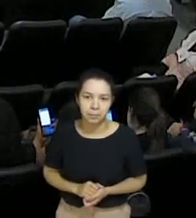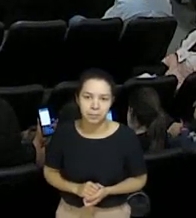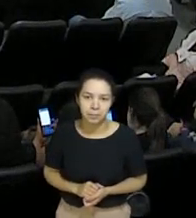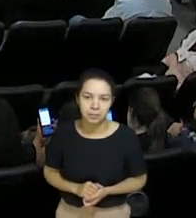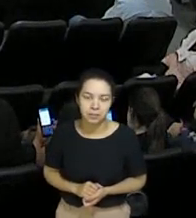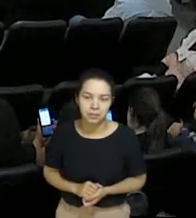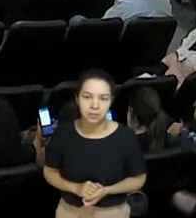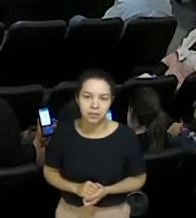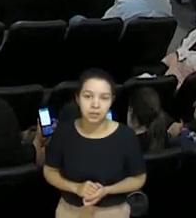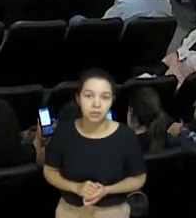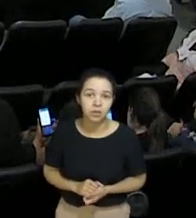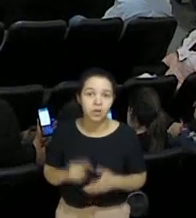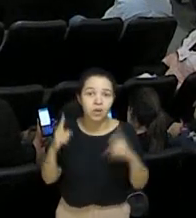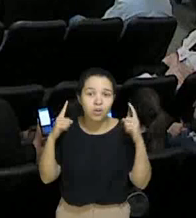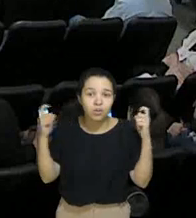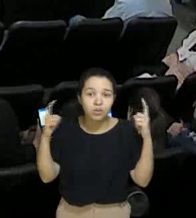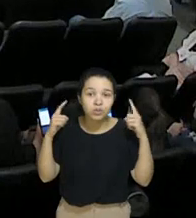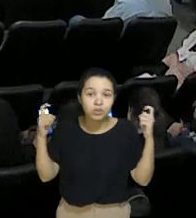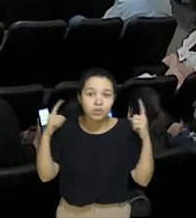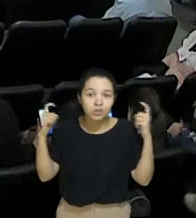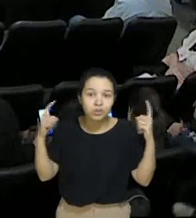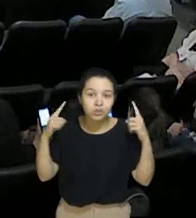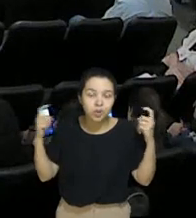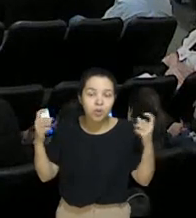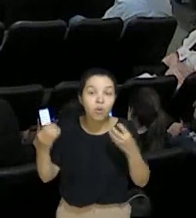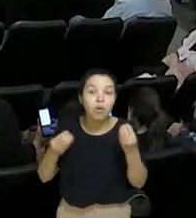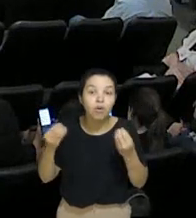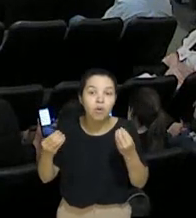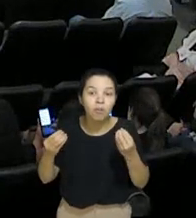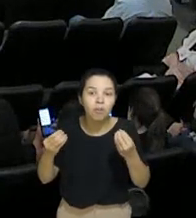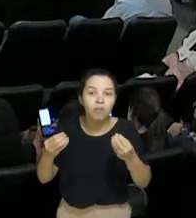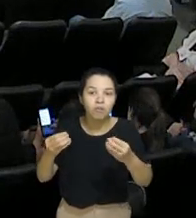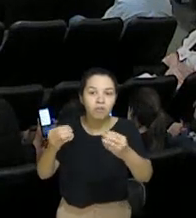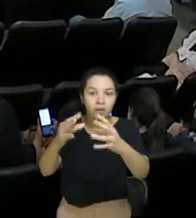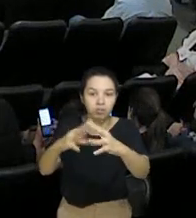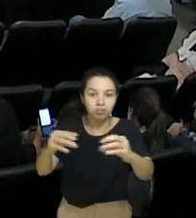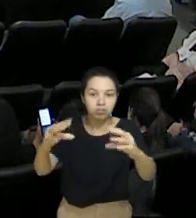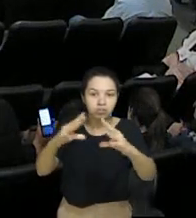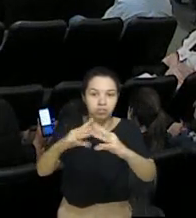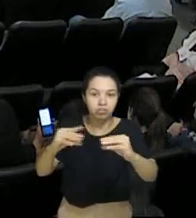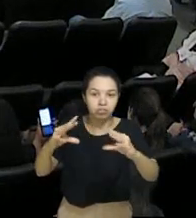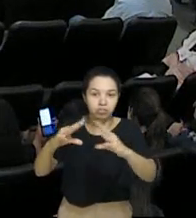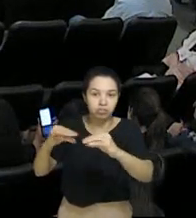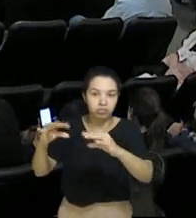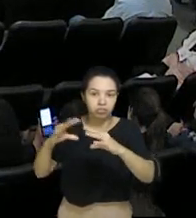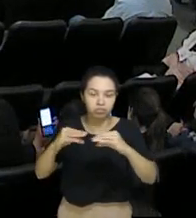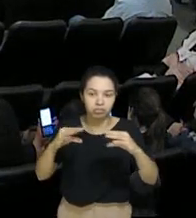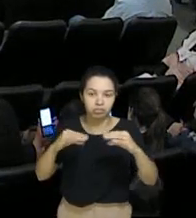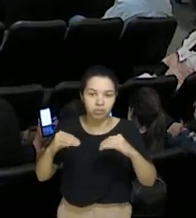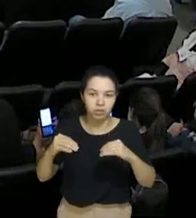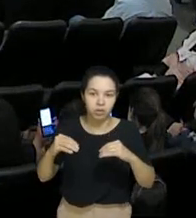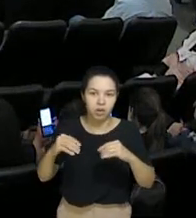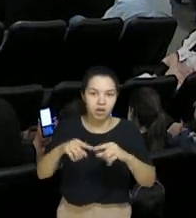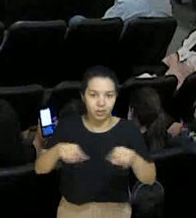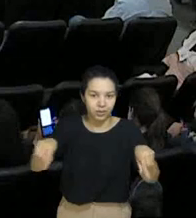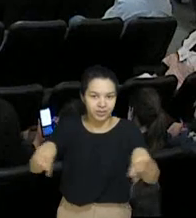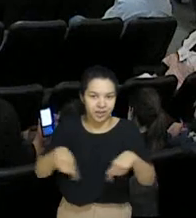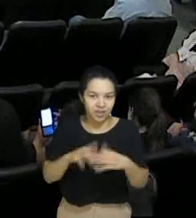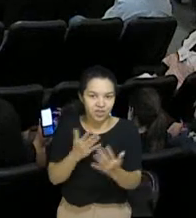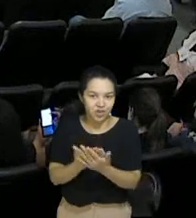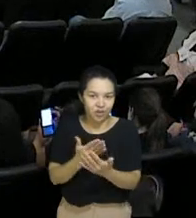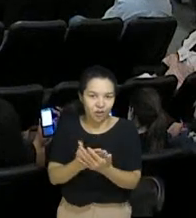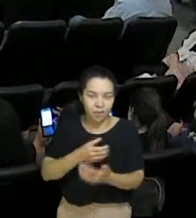O som vai degradando. Então, a gente não tem sala de aula com microfone, caixa,